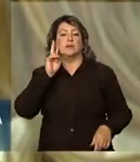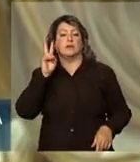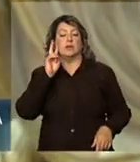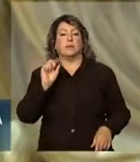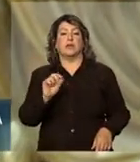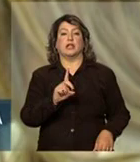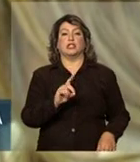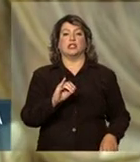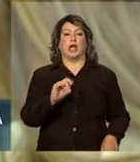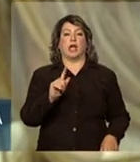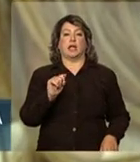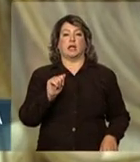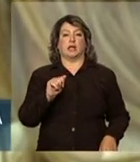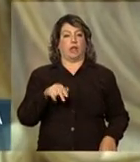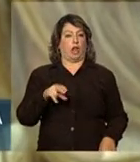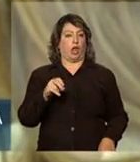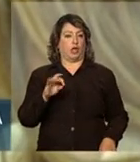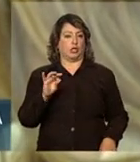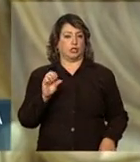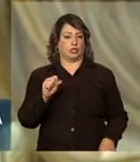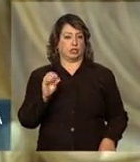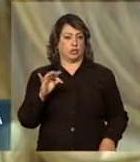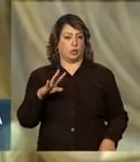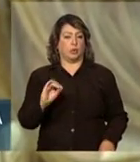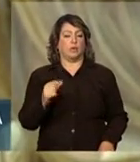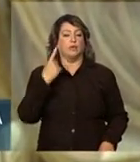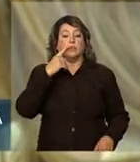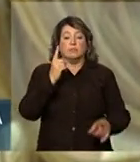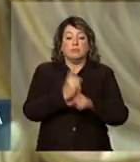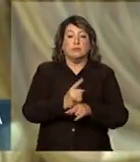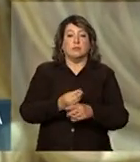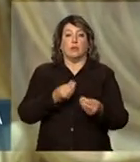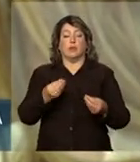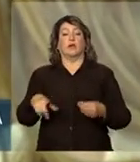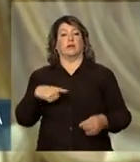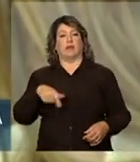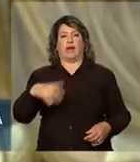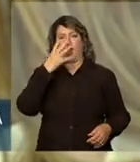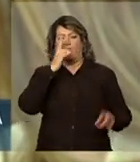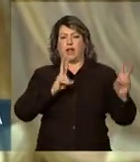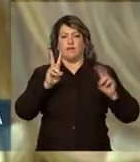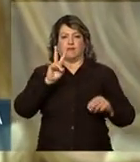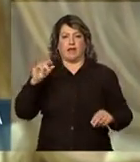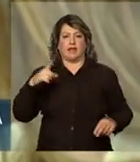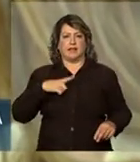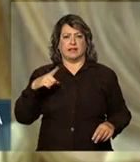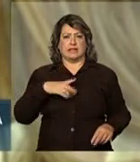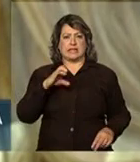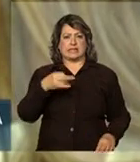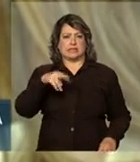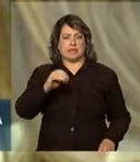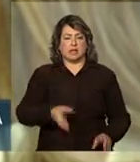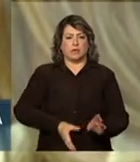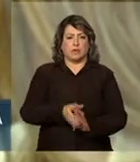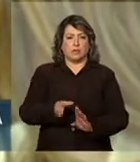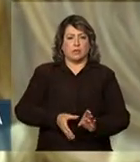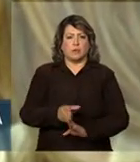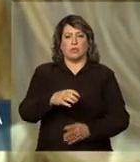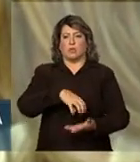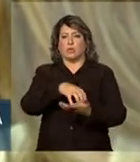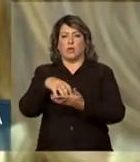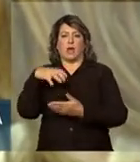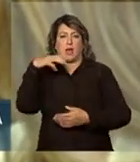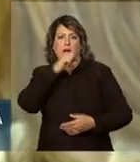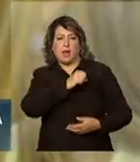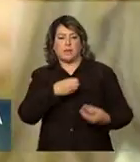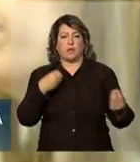saber se no carnaval vai ter centro de testagem e aconselhamento, aqueles rápidos.